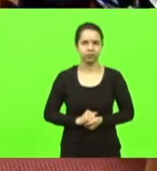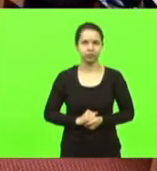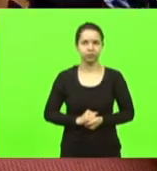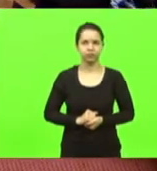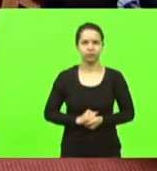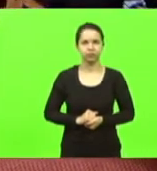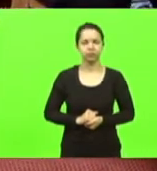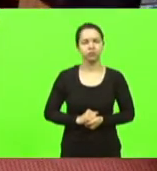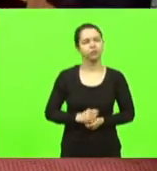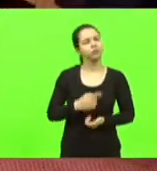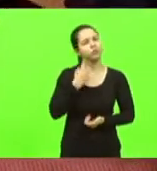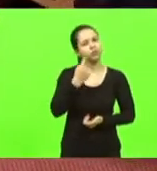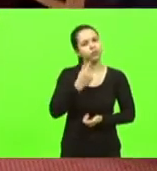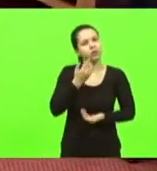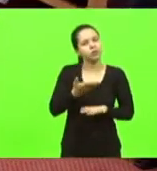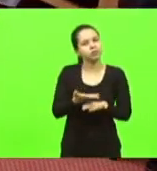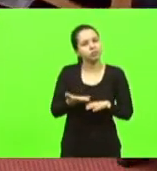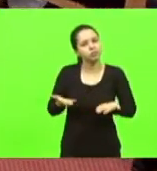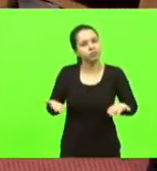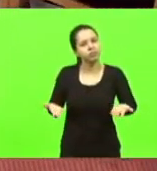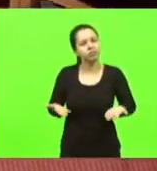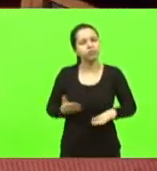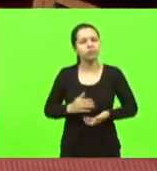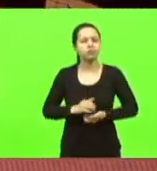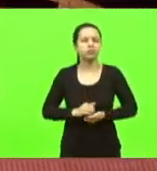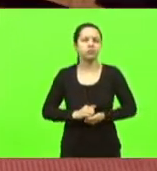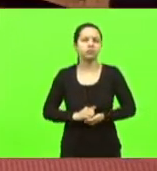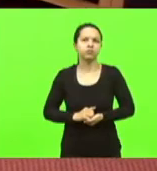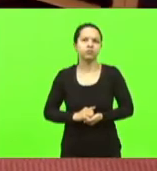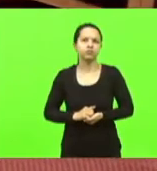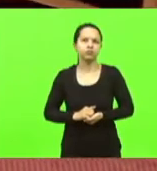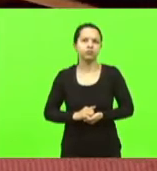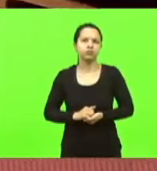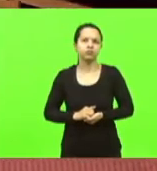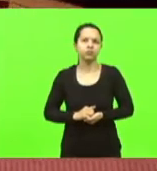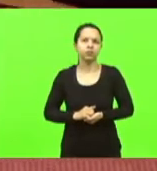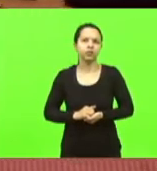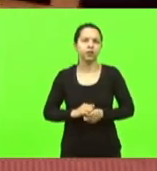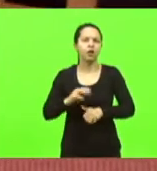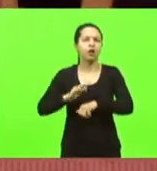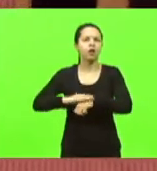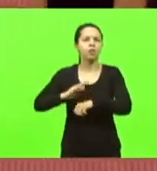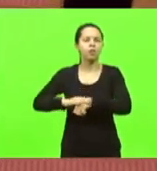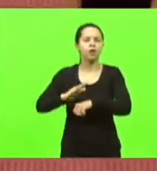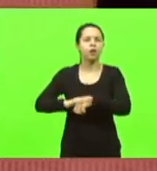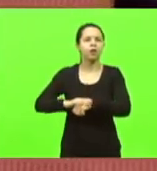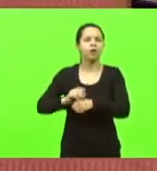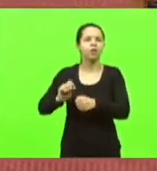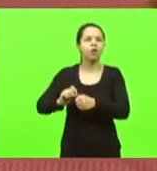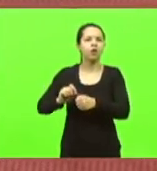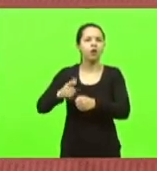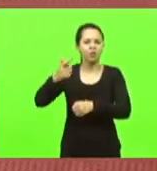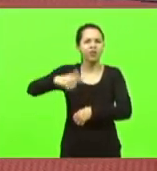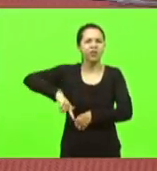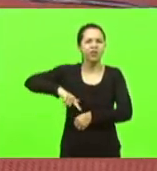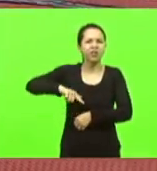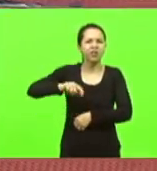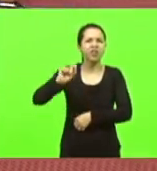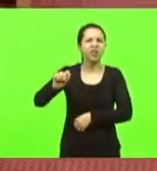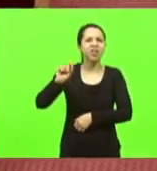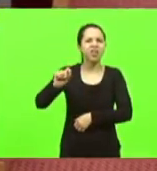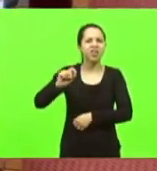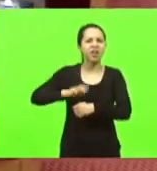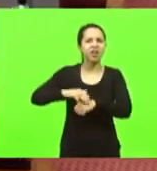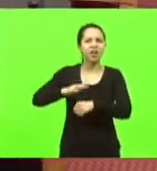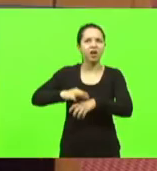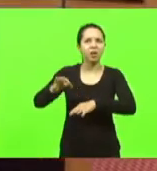short apertado e o alto É só que eu sei que você vai Se repetisse Quem amou